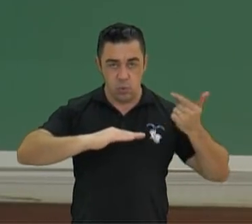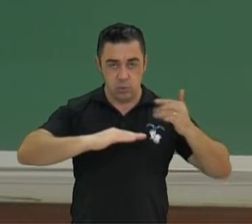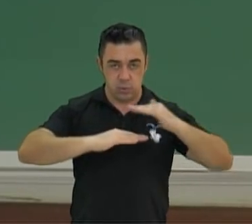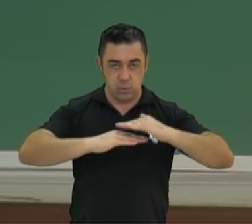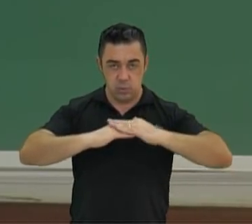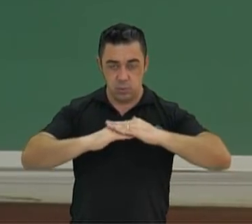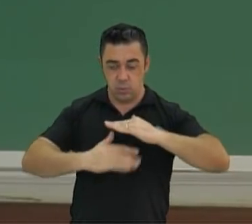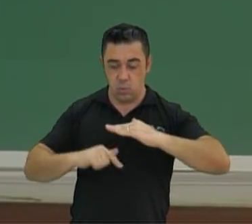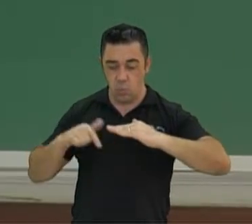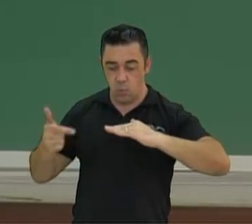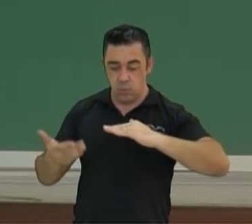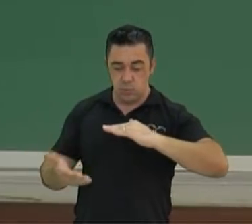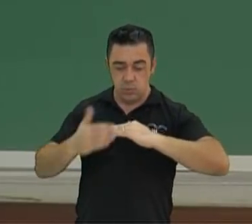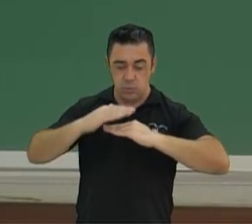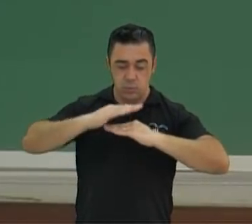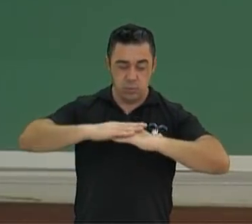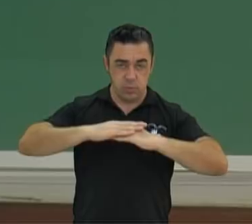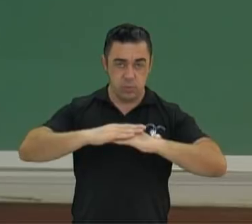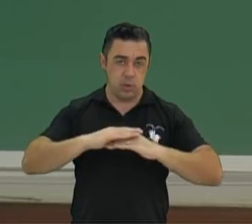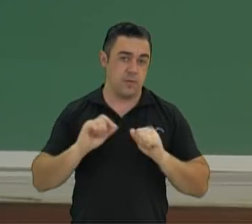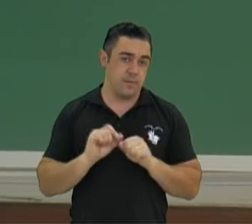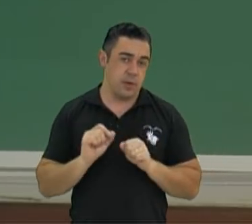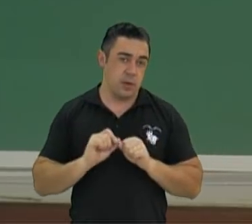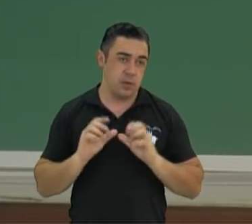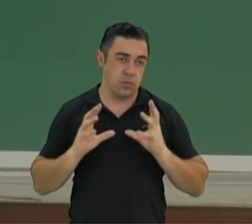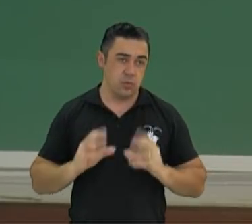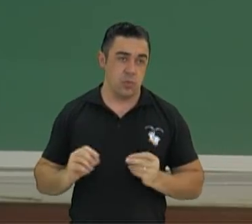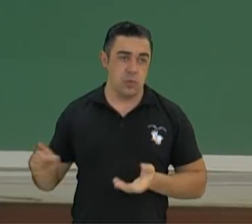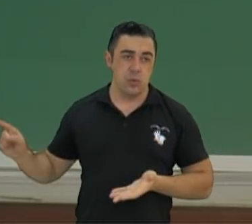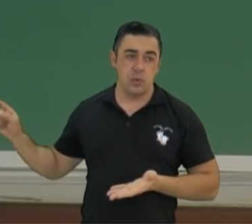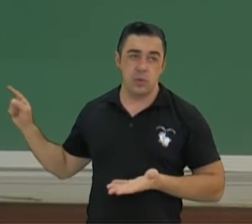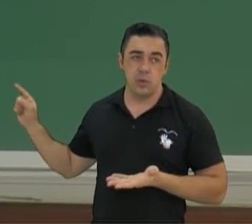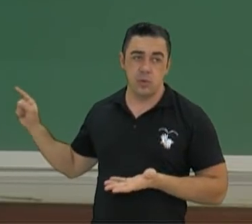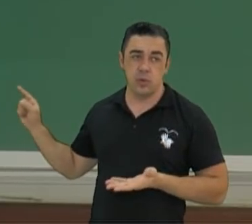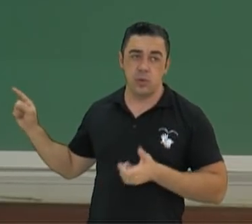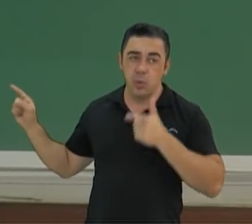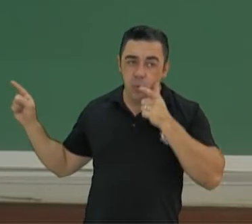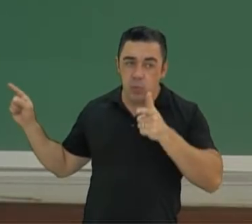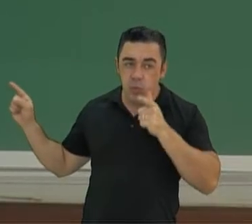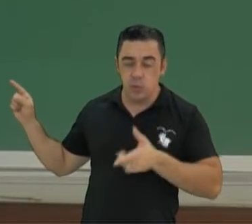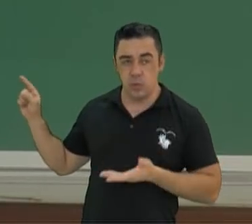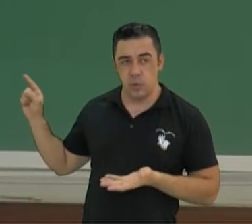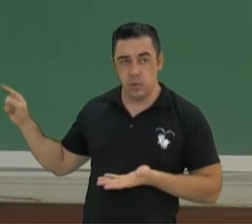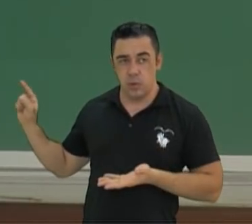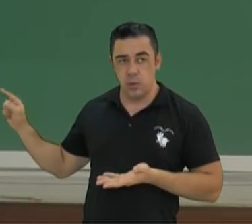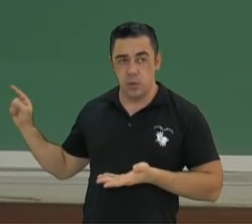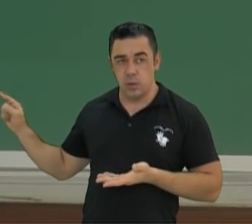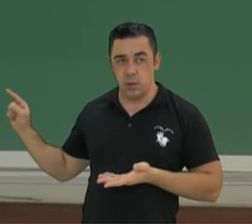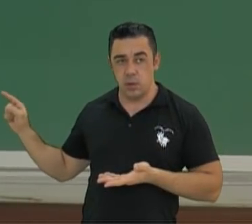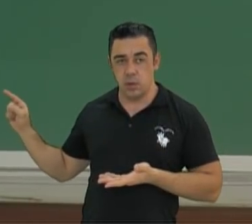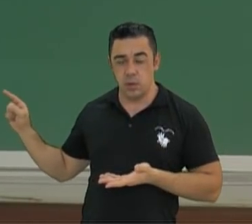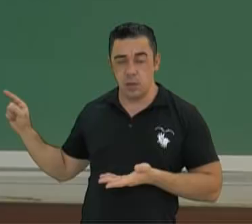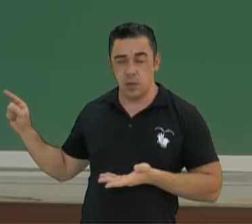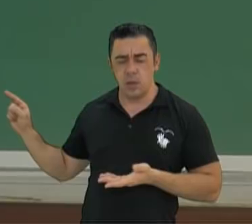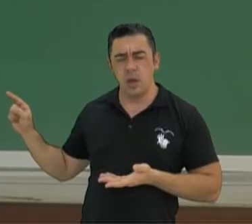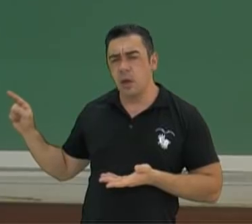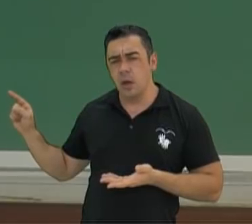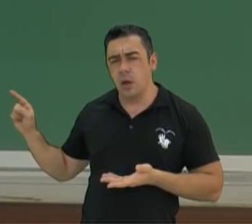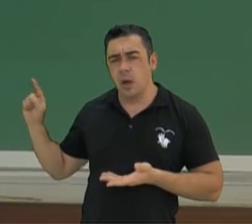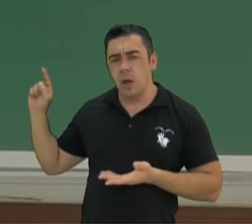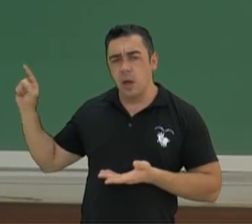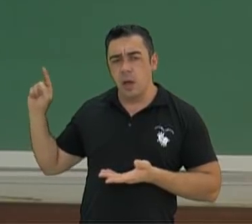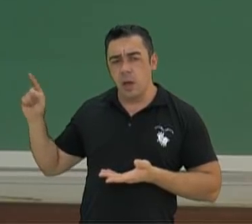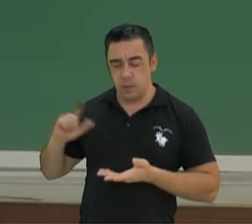fazer depois. Quando ela fez todas as camadas, ela obteve esse sólido geométrico ali,